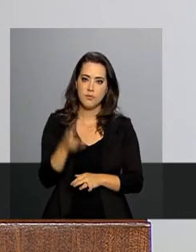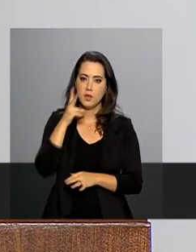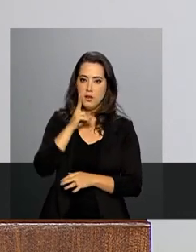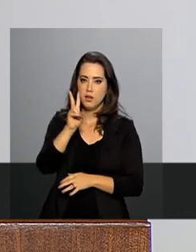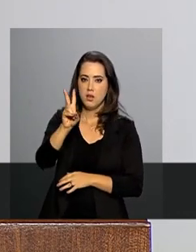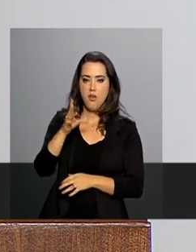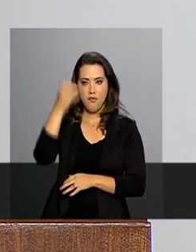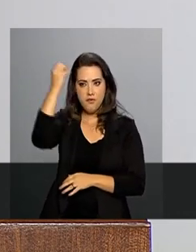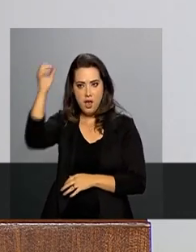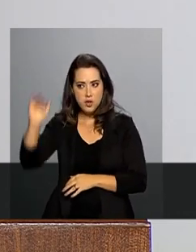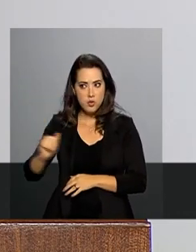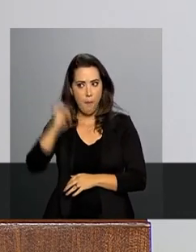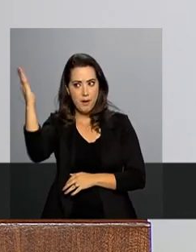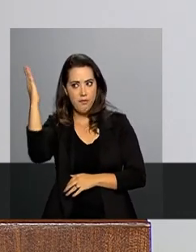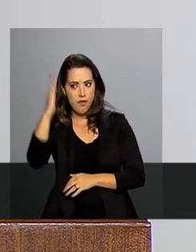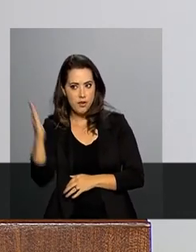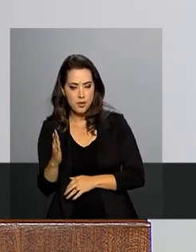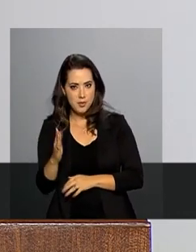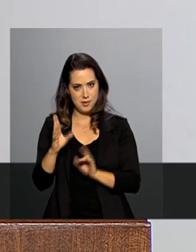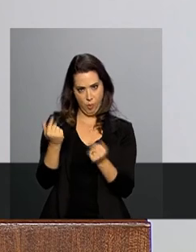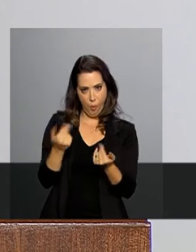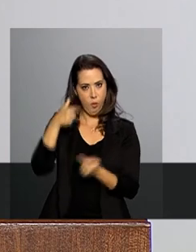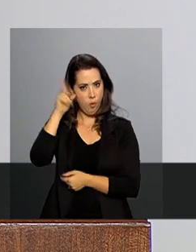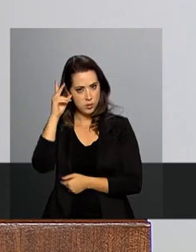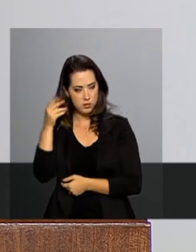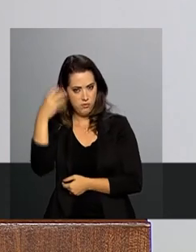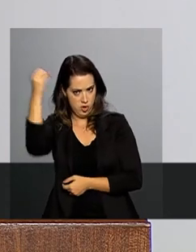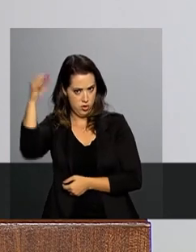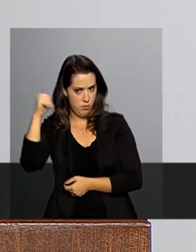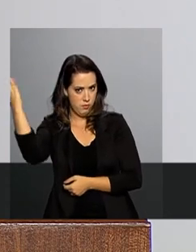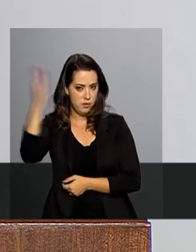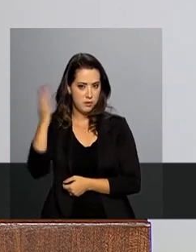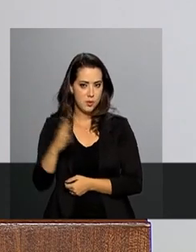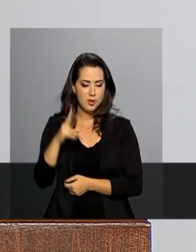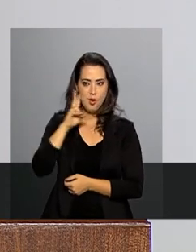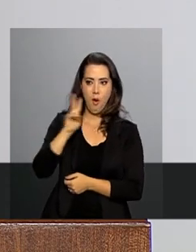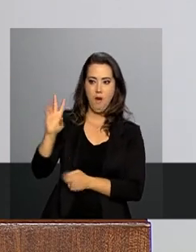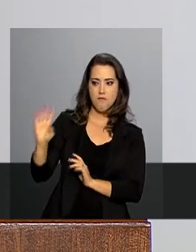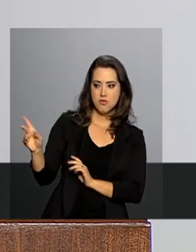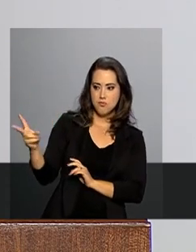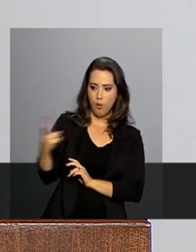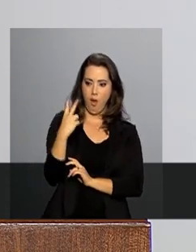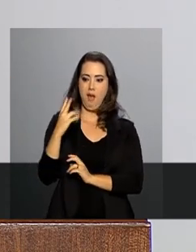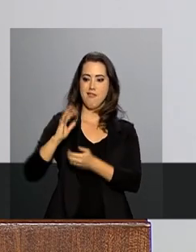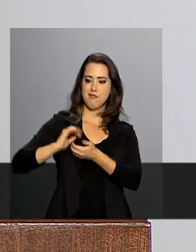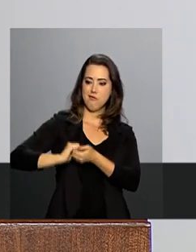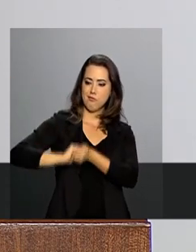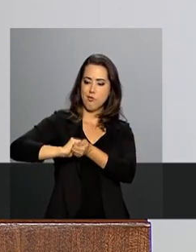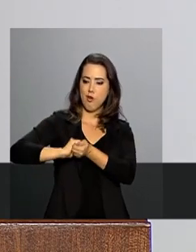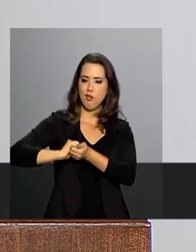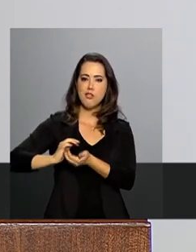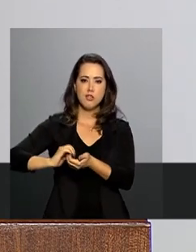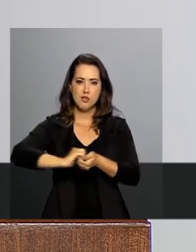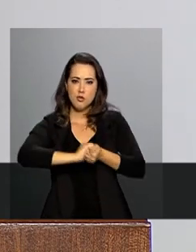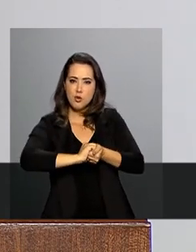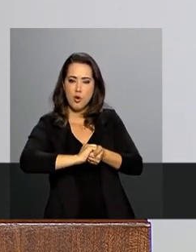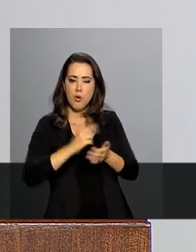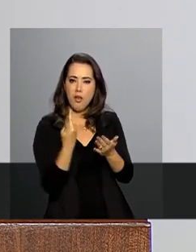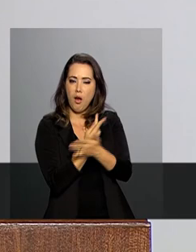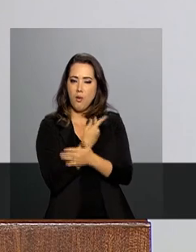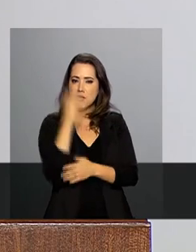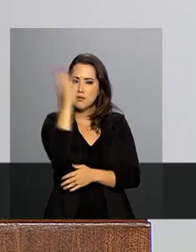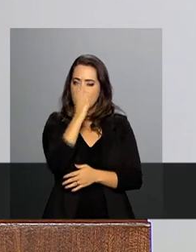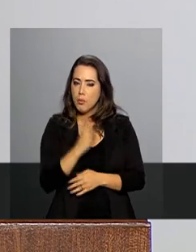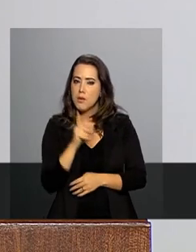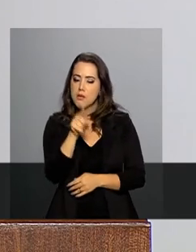voltei pro exterior como aconteceu ontem por exemplo eu vejo os cumprimentos dos vários países em relação ao que aconteceu no